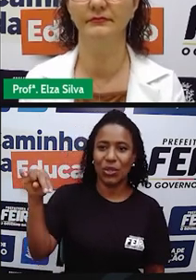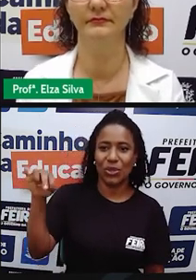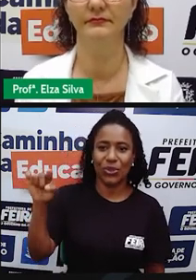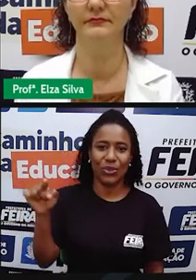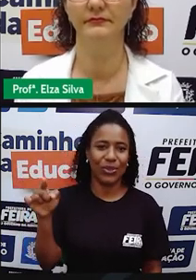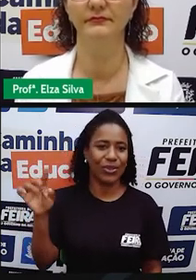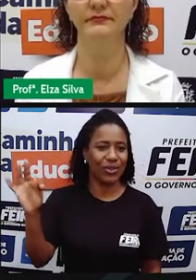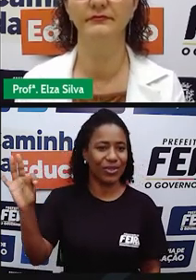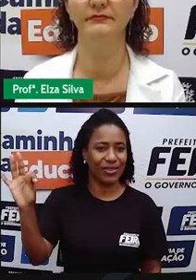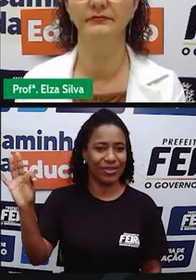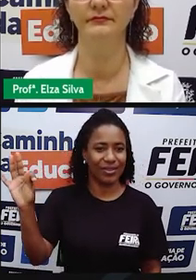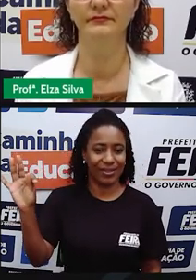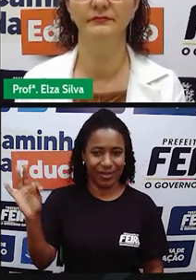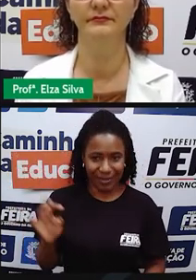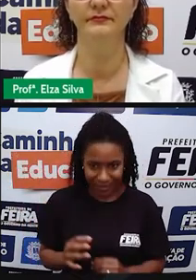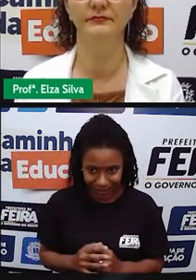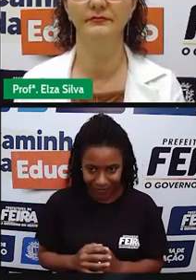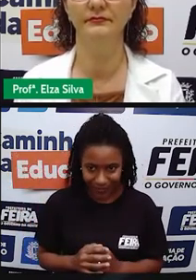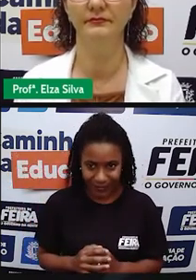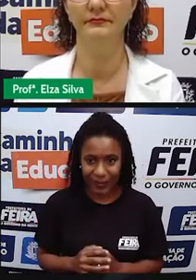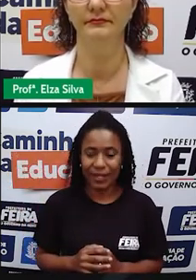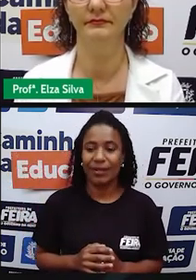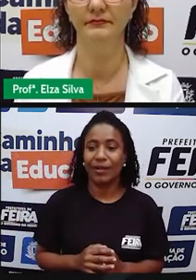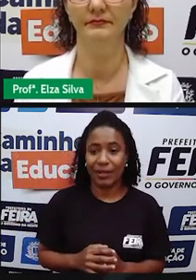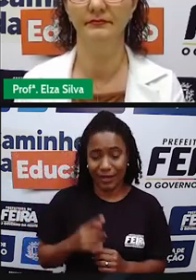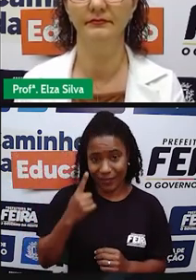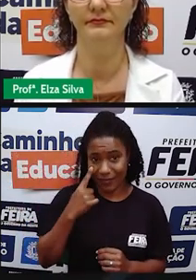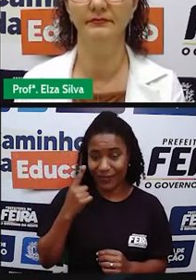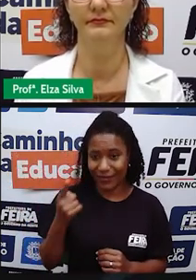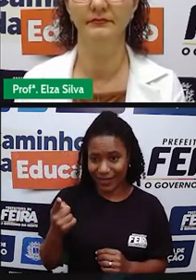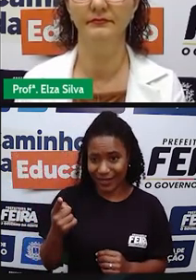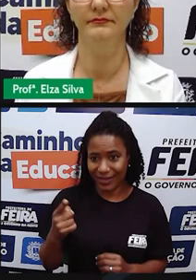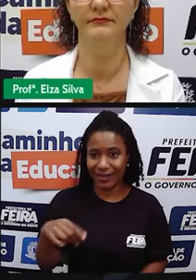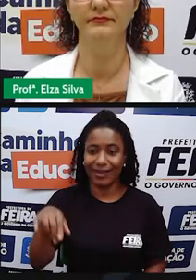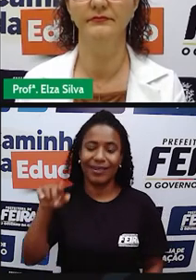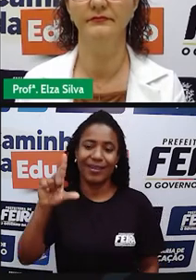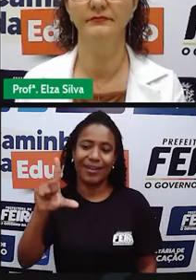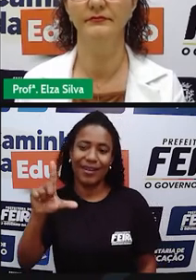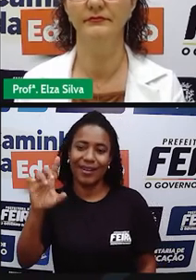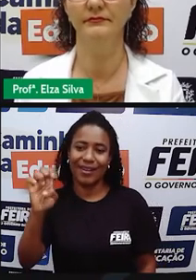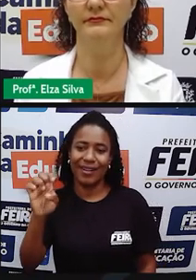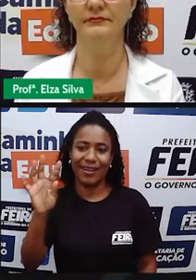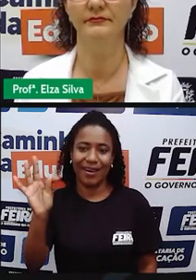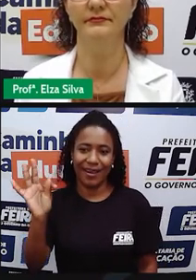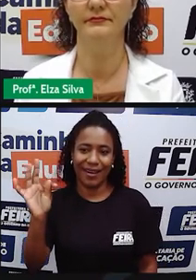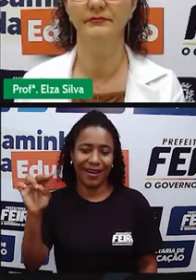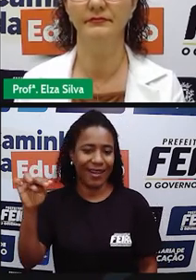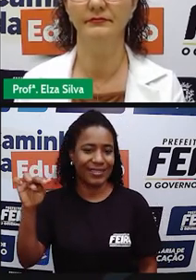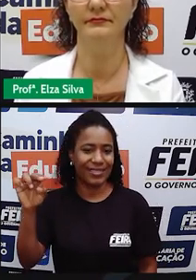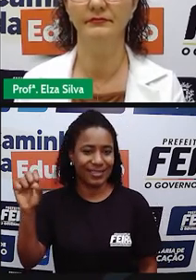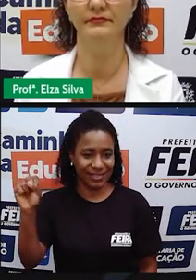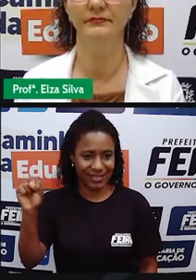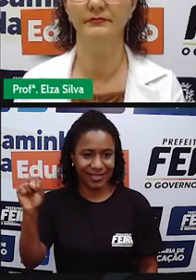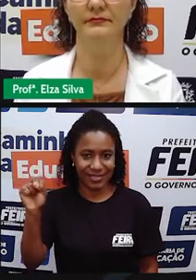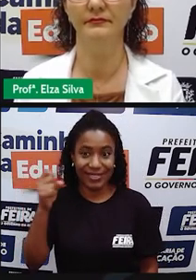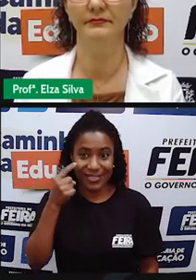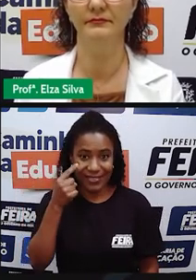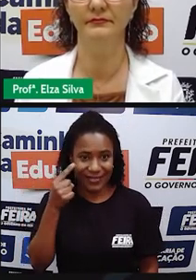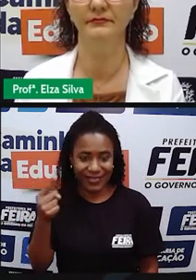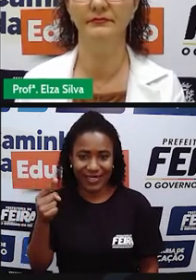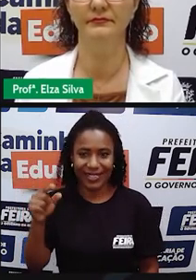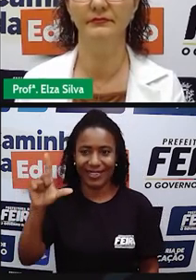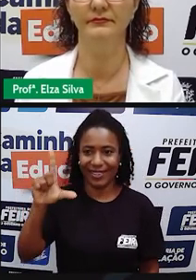let's, a gente vai usar o not entre o let's e o verbo principal. Então, let's shop now